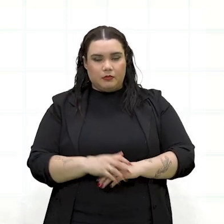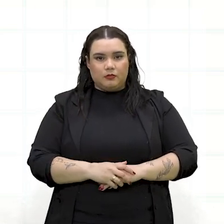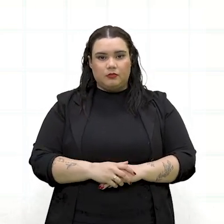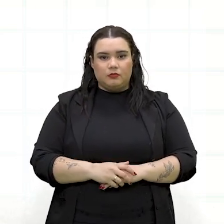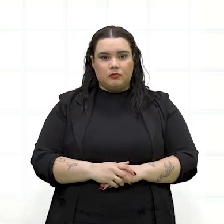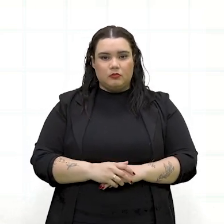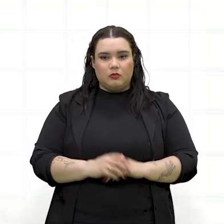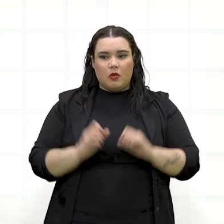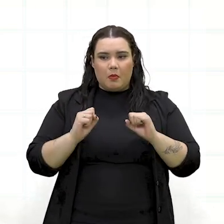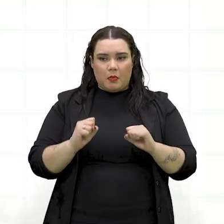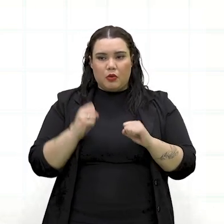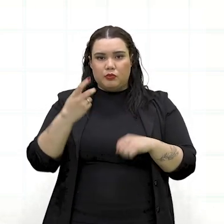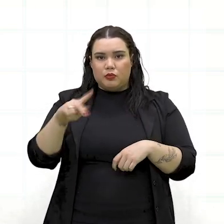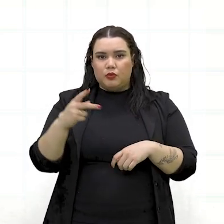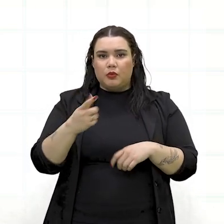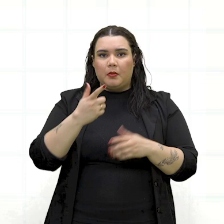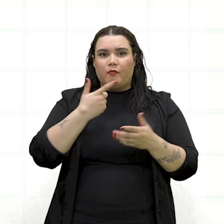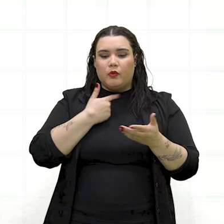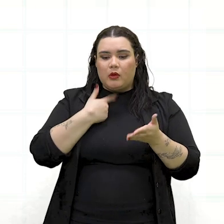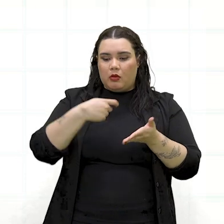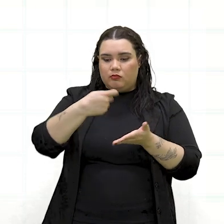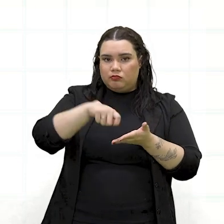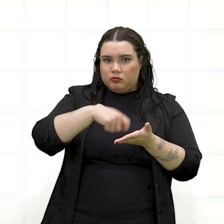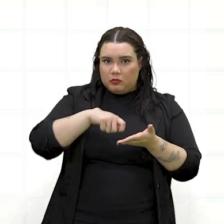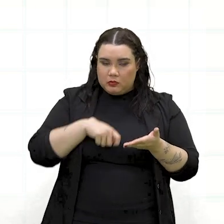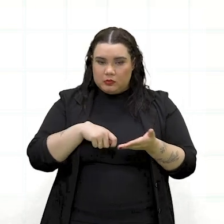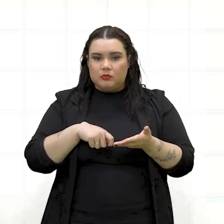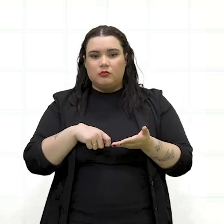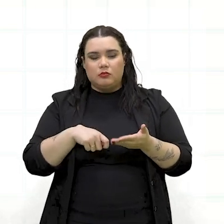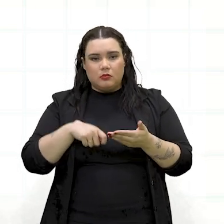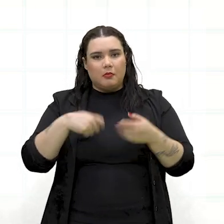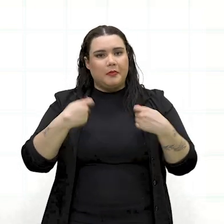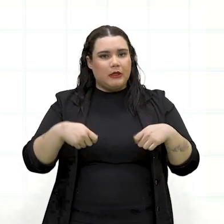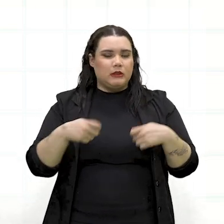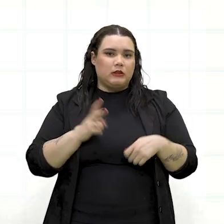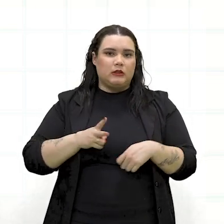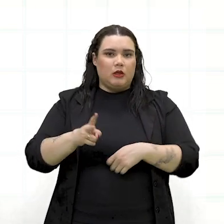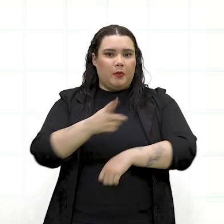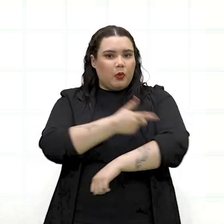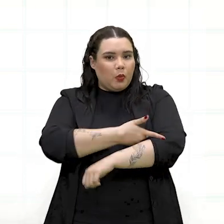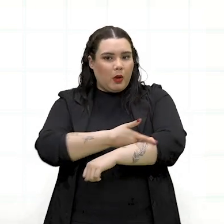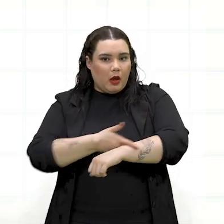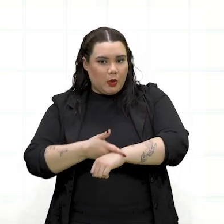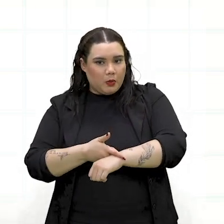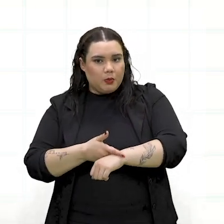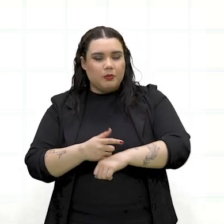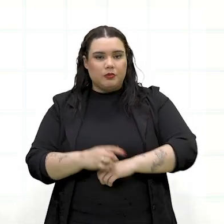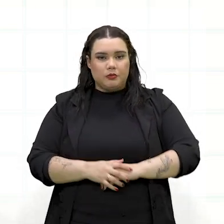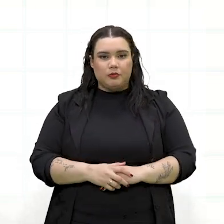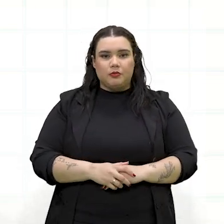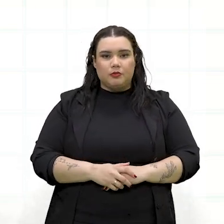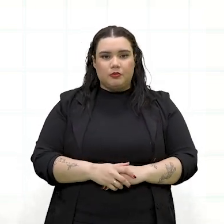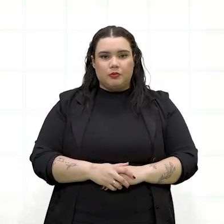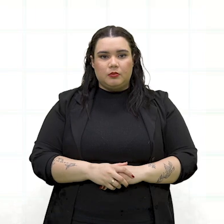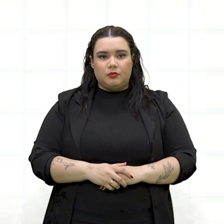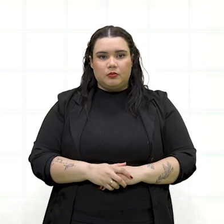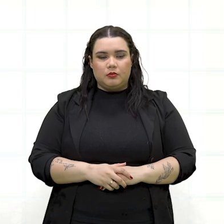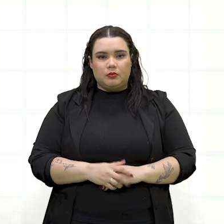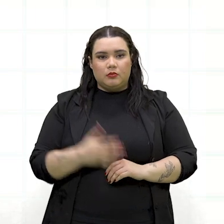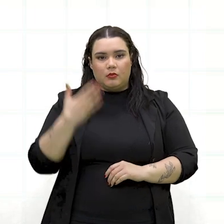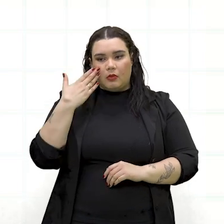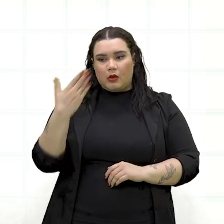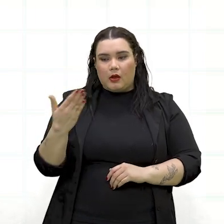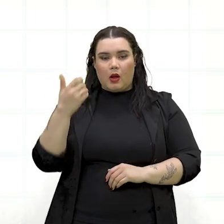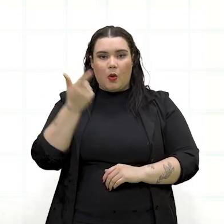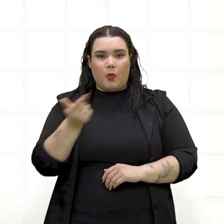Posso fazer o seu pedido? Sempre com cordialidade, educação, ok? Vejam que a Dani já